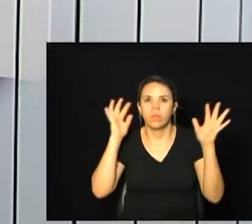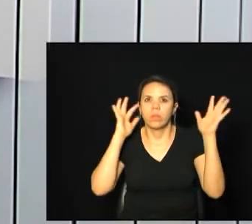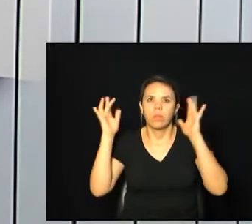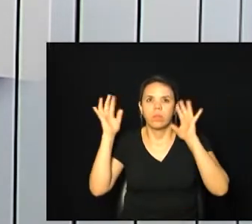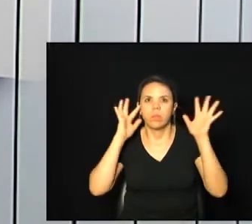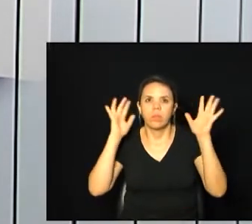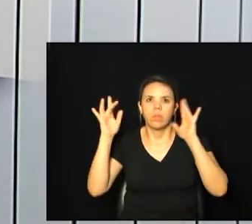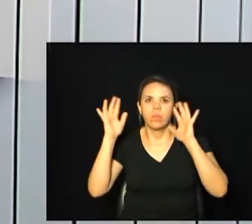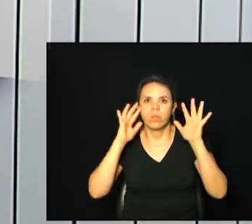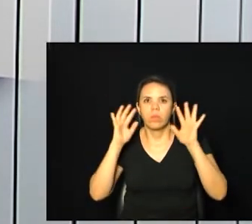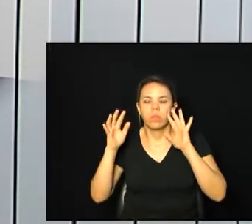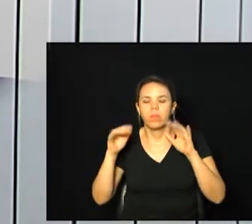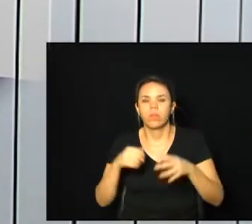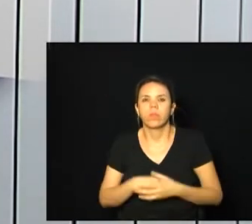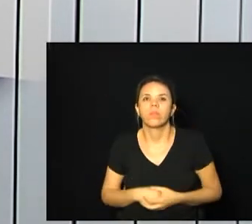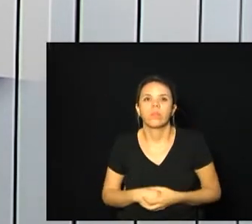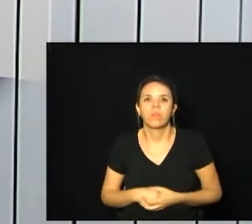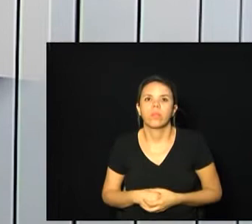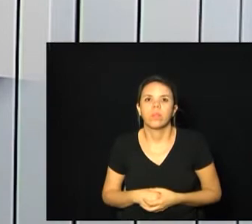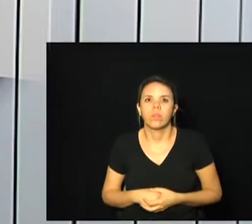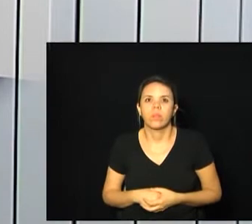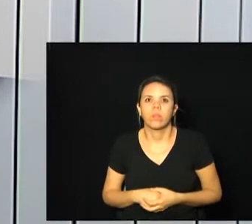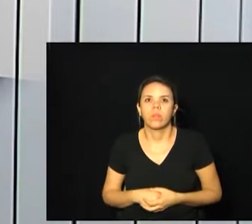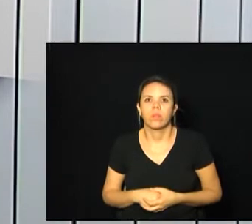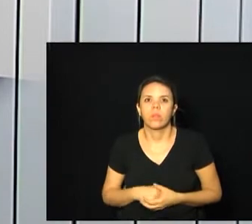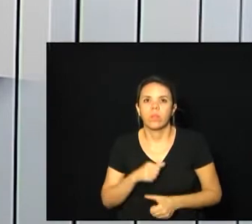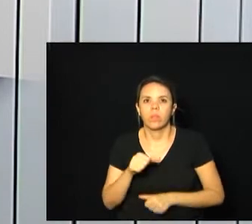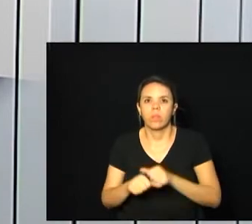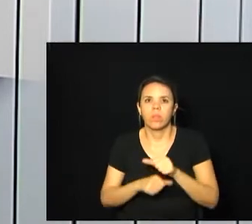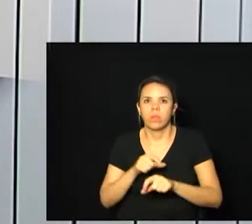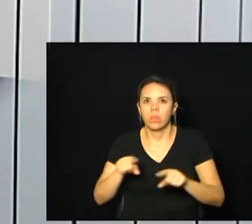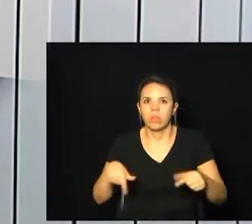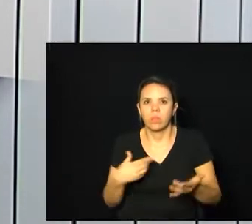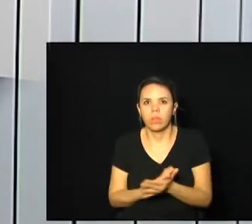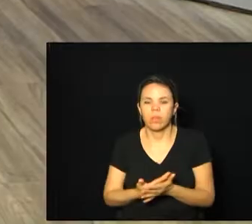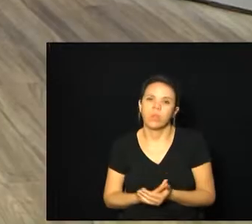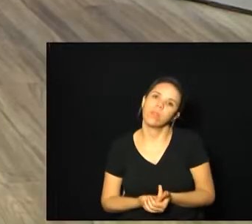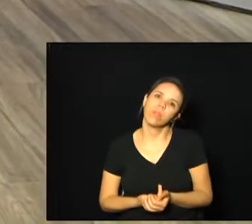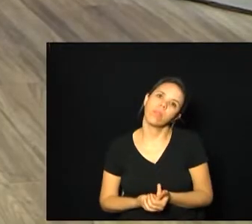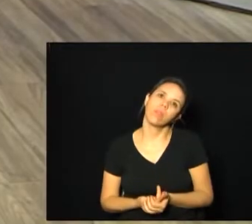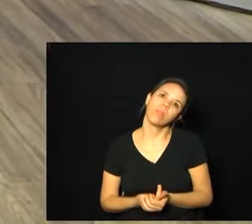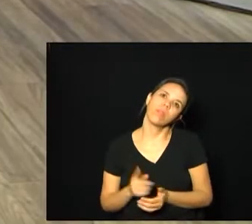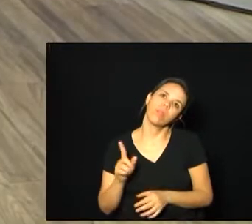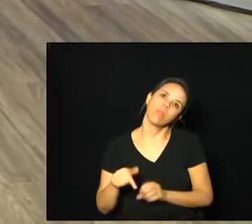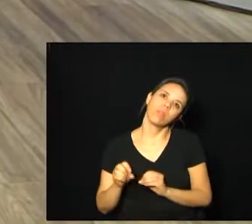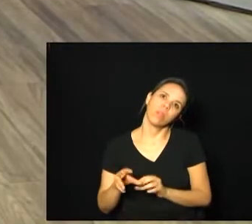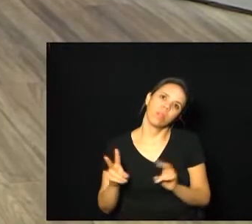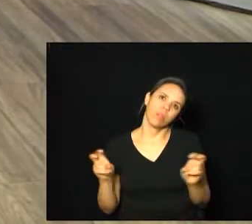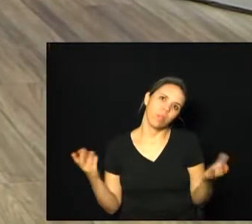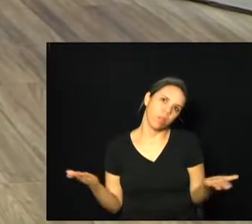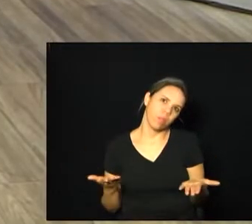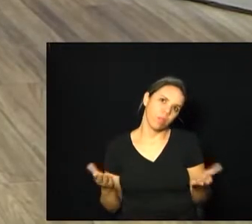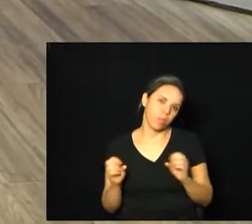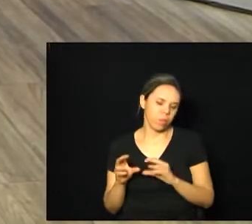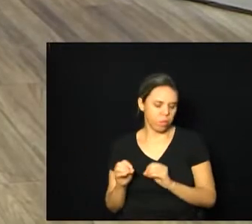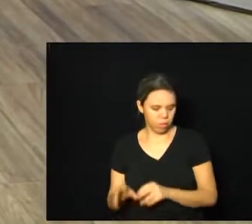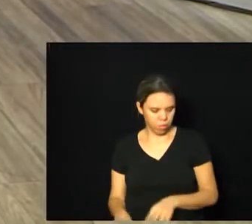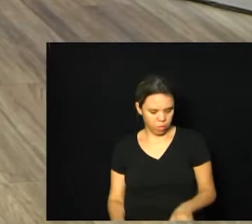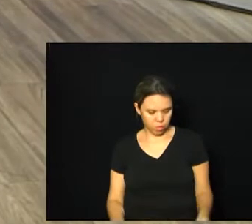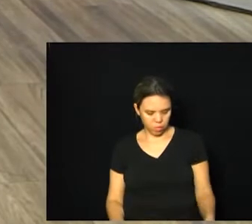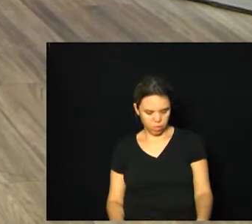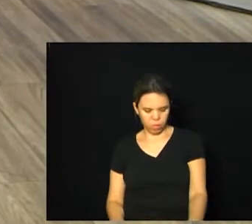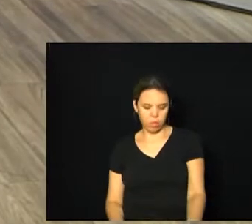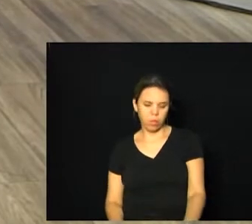fantasia, imaginação, que fogem do clima de sala de aula. E este é o tema de hoje do nosso quadro, olha